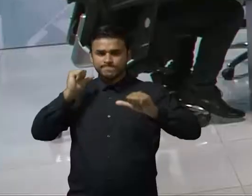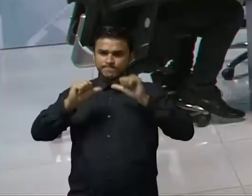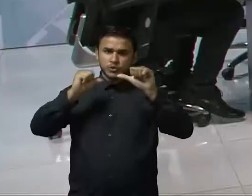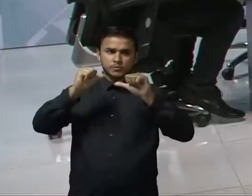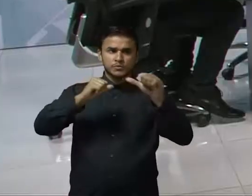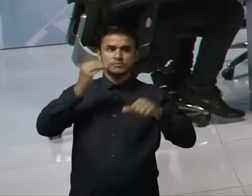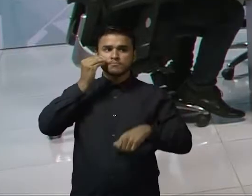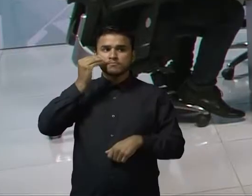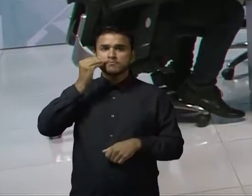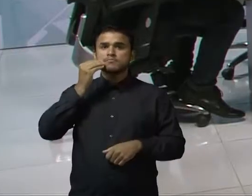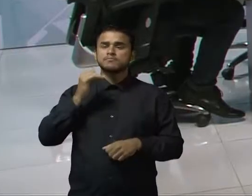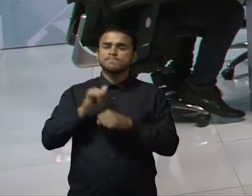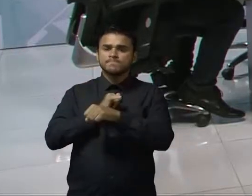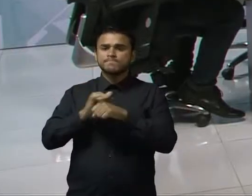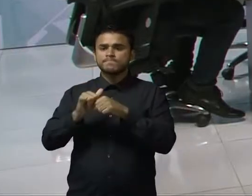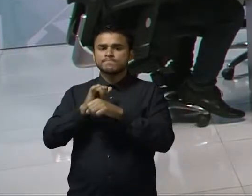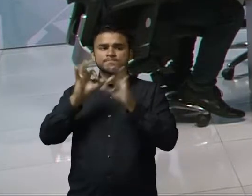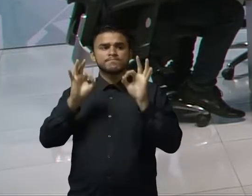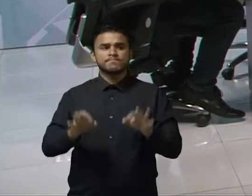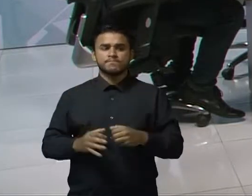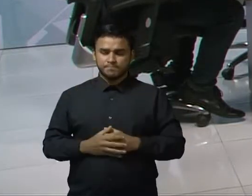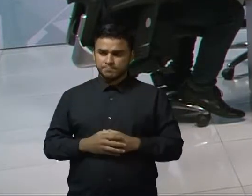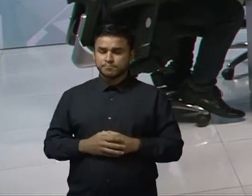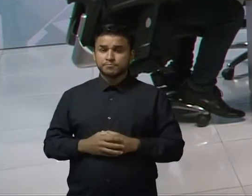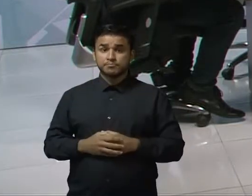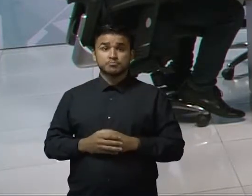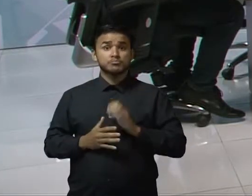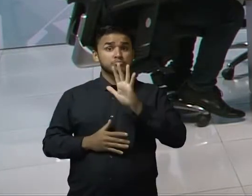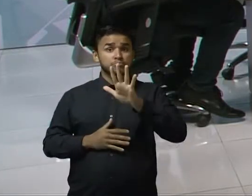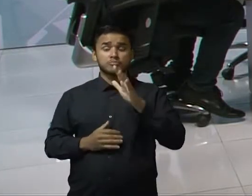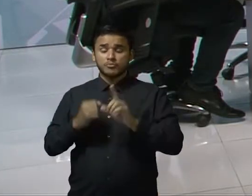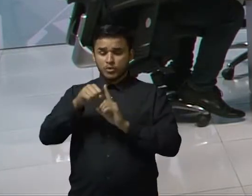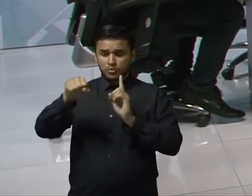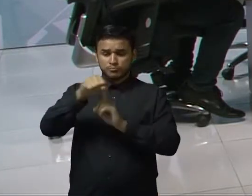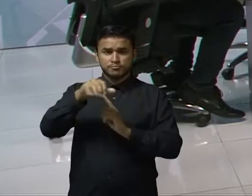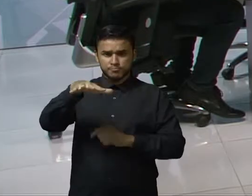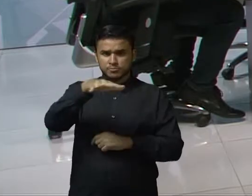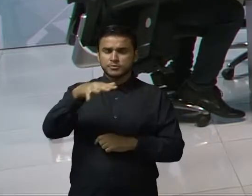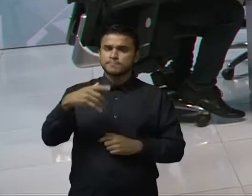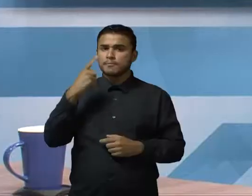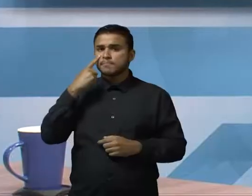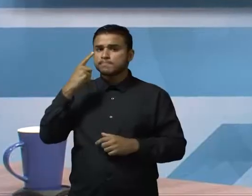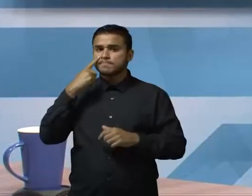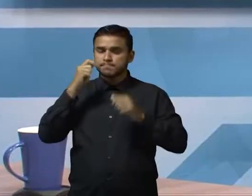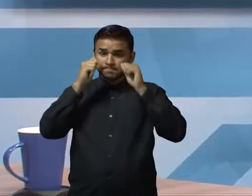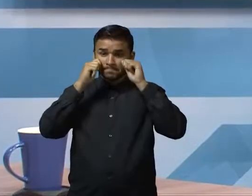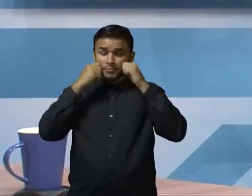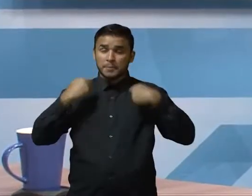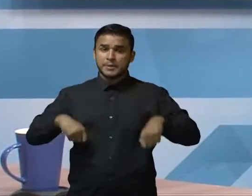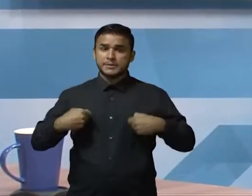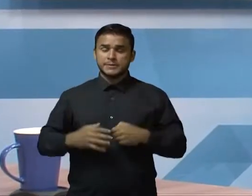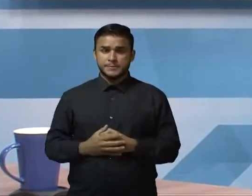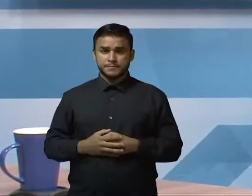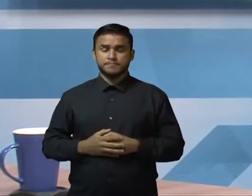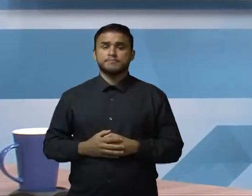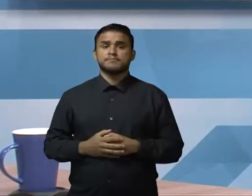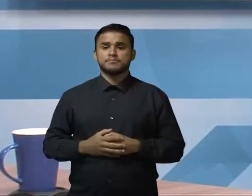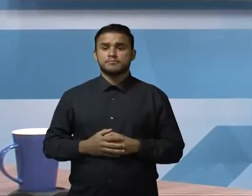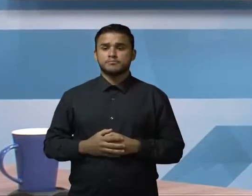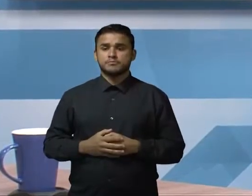consigam se efetivar. A sociedade tem que ficar atenta para esses assuntos que foram colocados aqui.